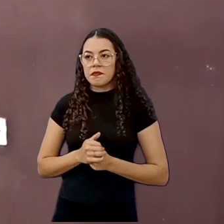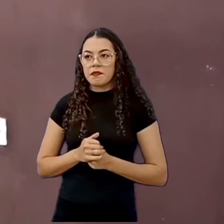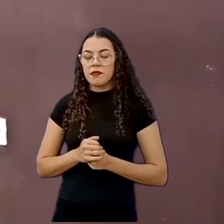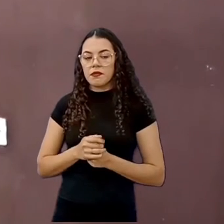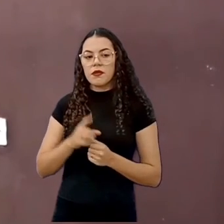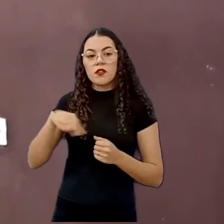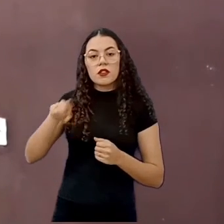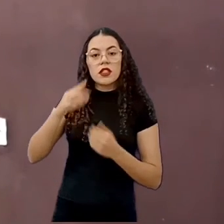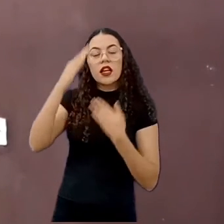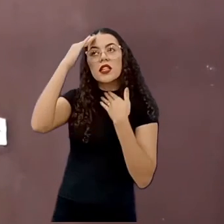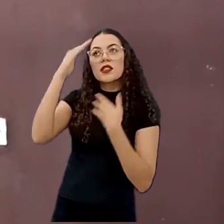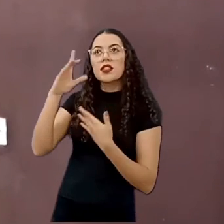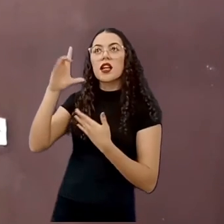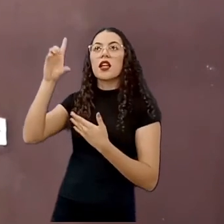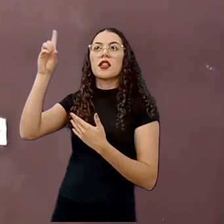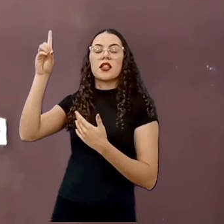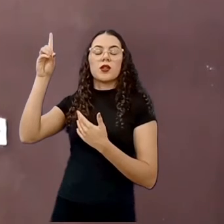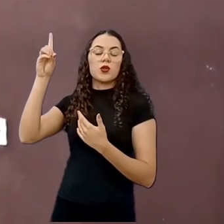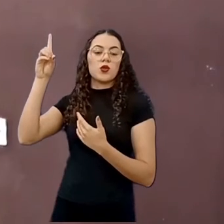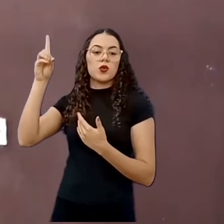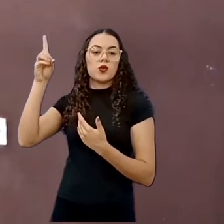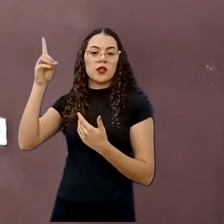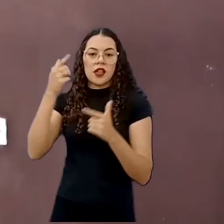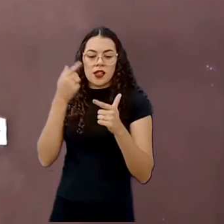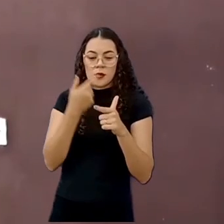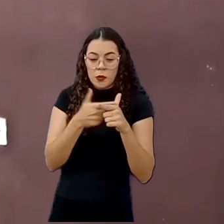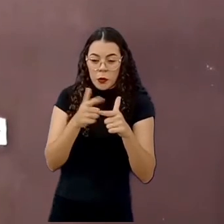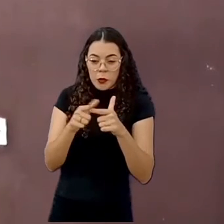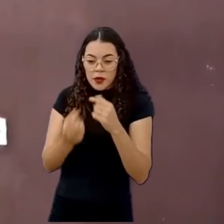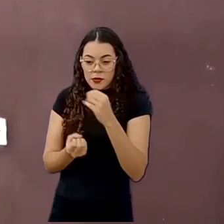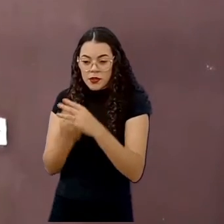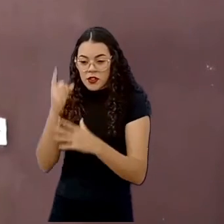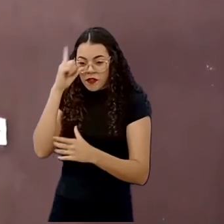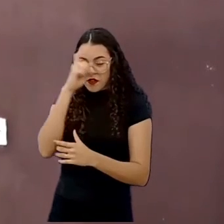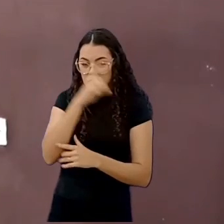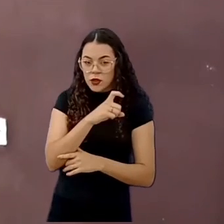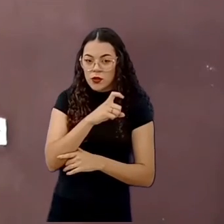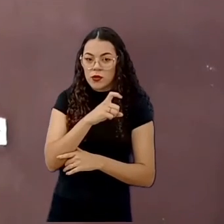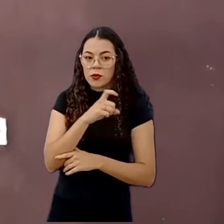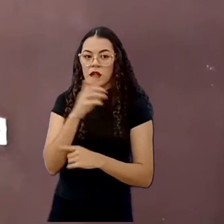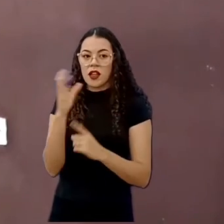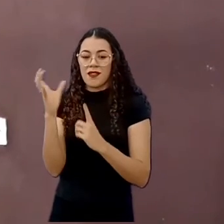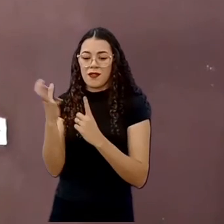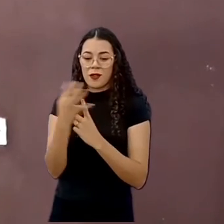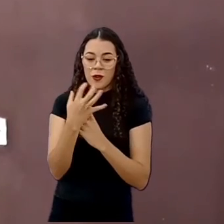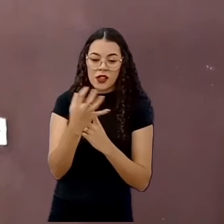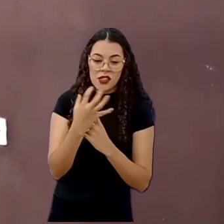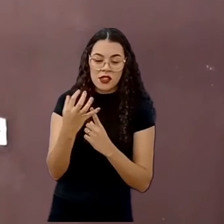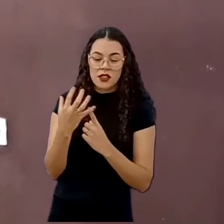Você tem agradecido a Deus também pelas dificuldades? Pelas ameaças?